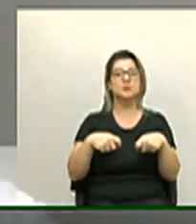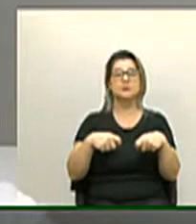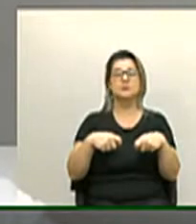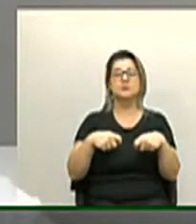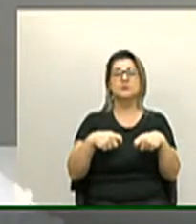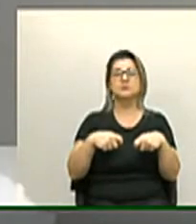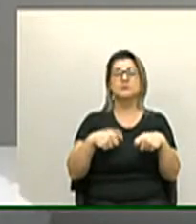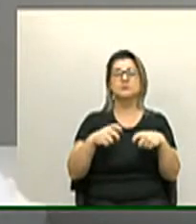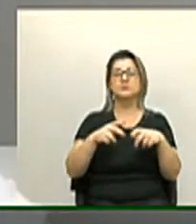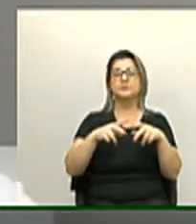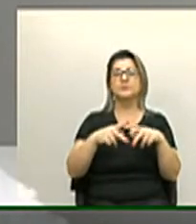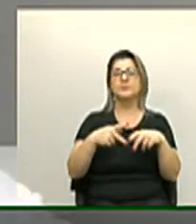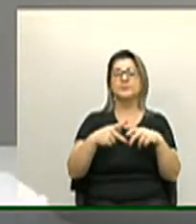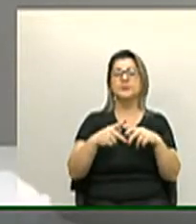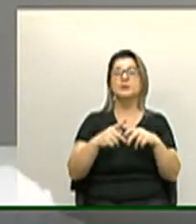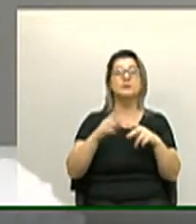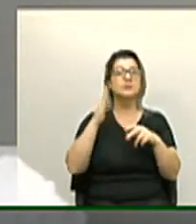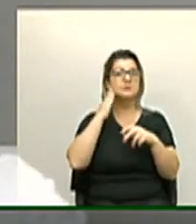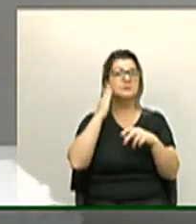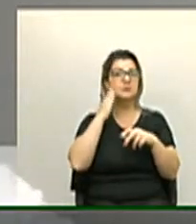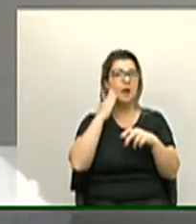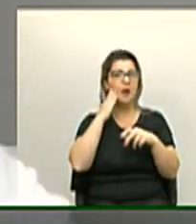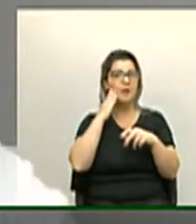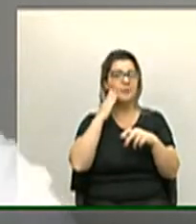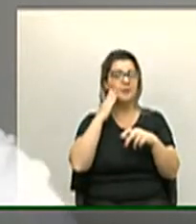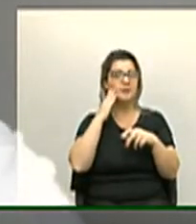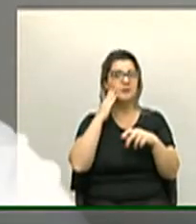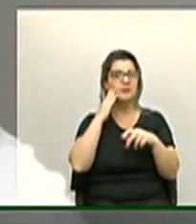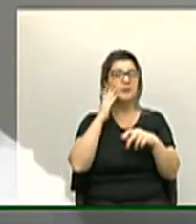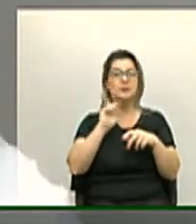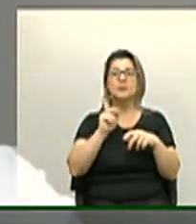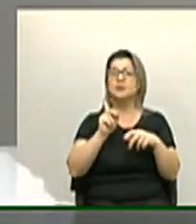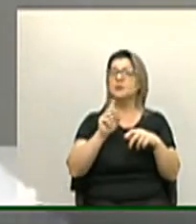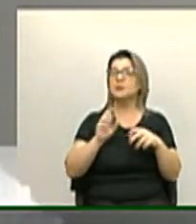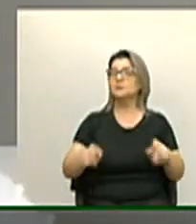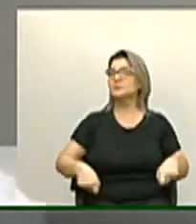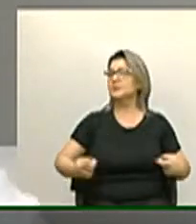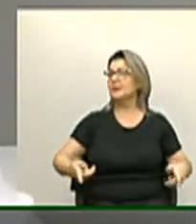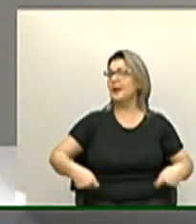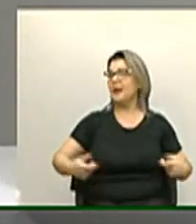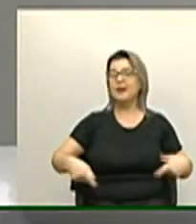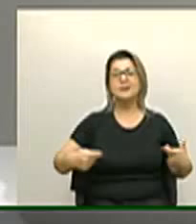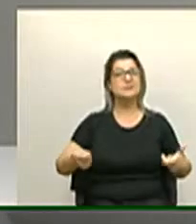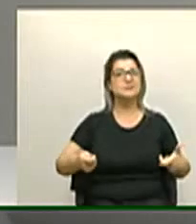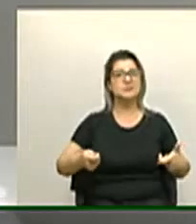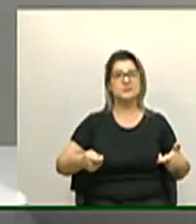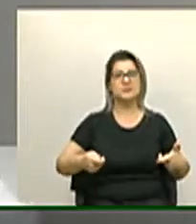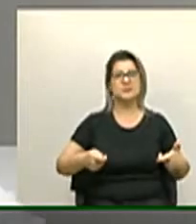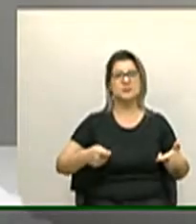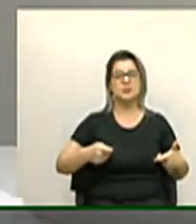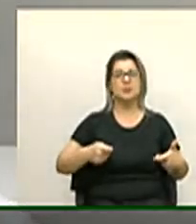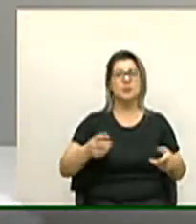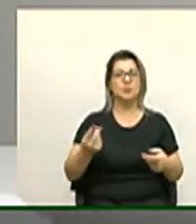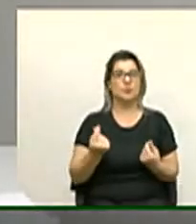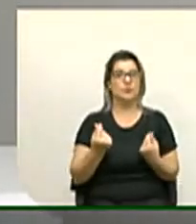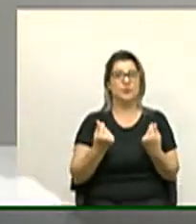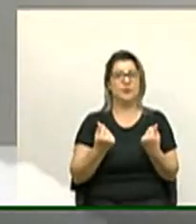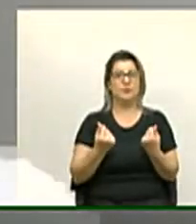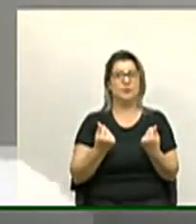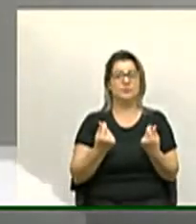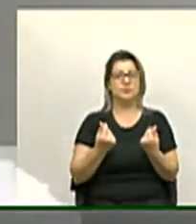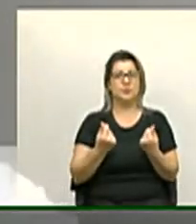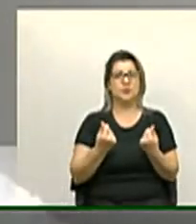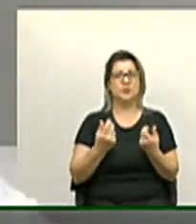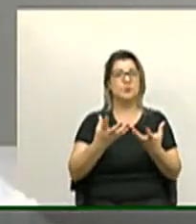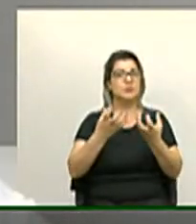deputado, sim, e sabe muito bem que não se gasta o dinheiro recebido todo ao mesmo tempo.